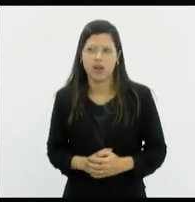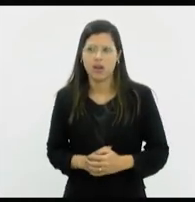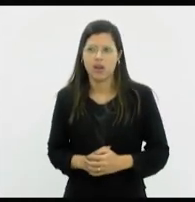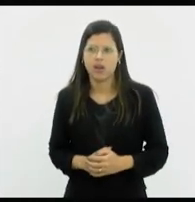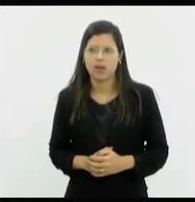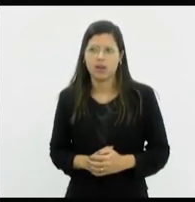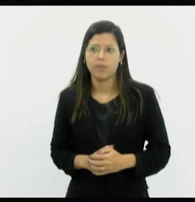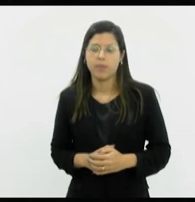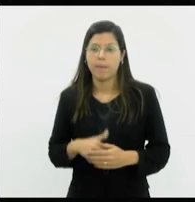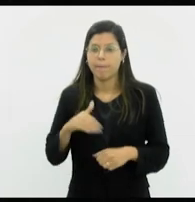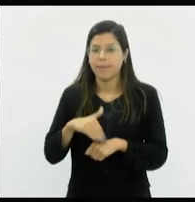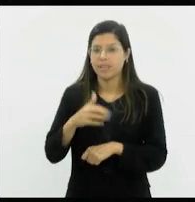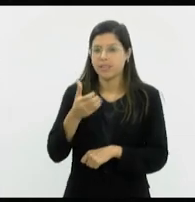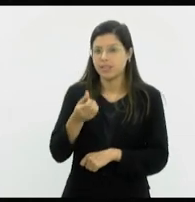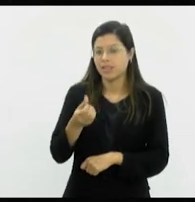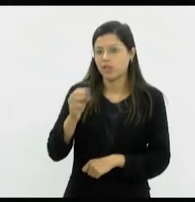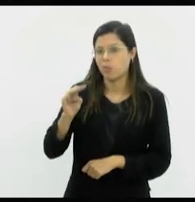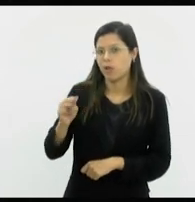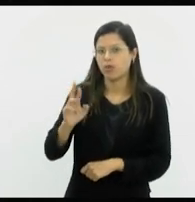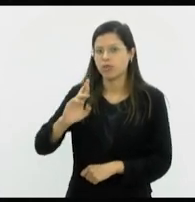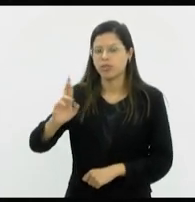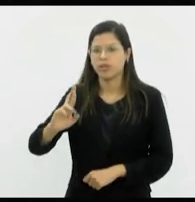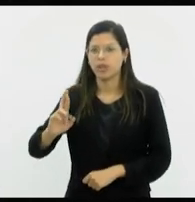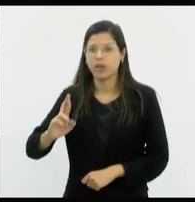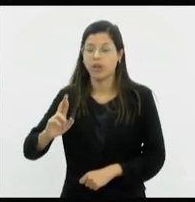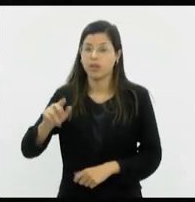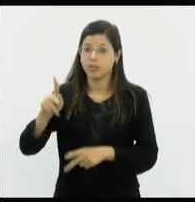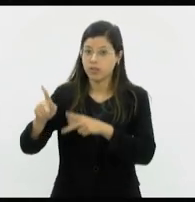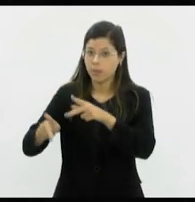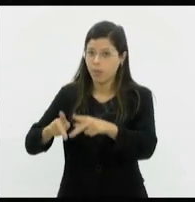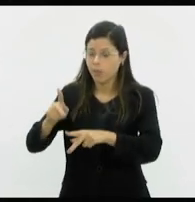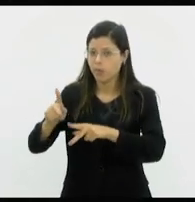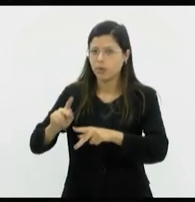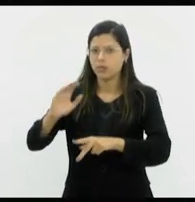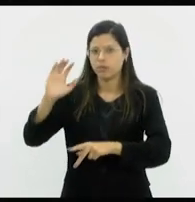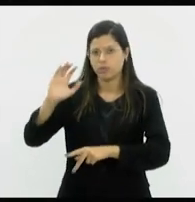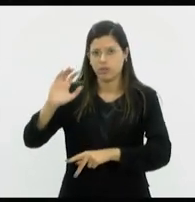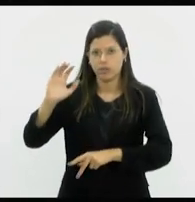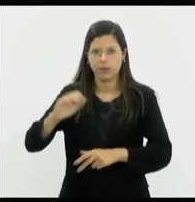armazenando mais de 6 milhões de reais da população niteroense.